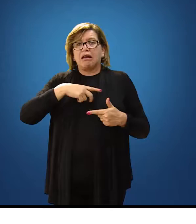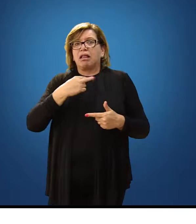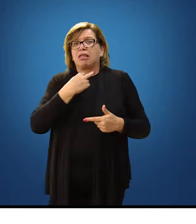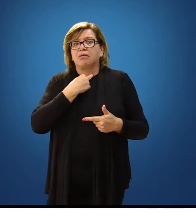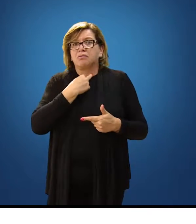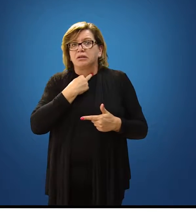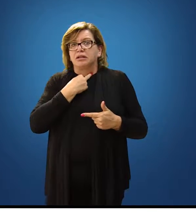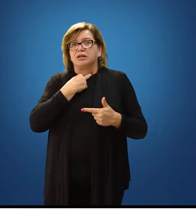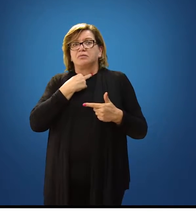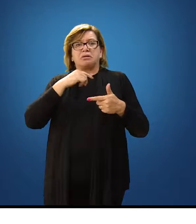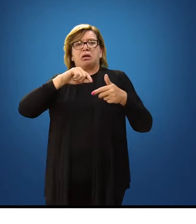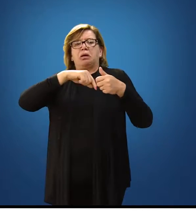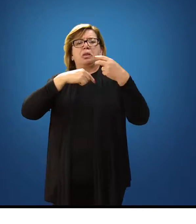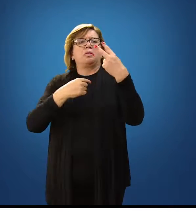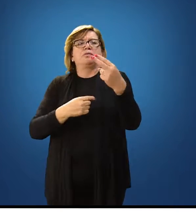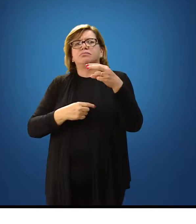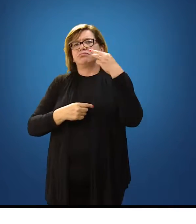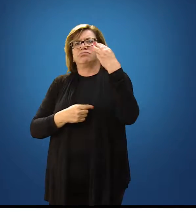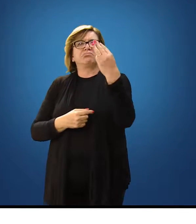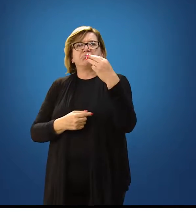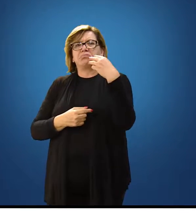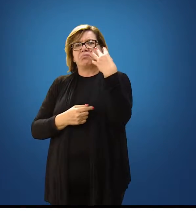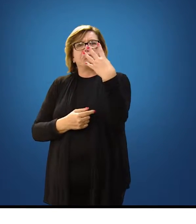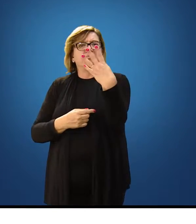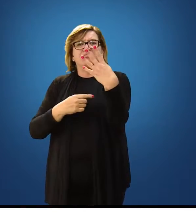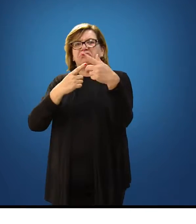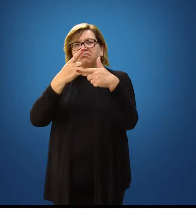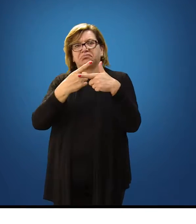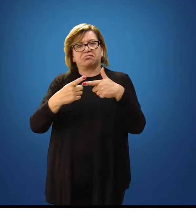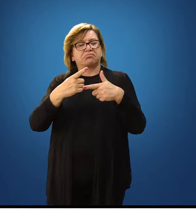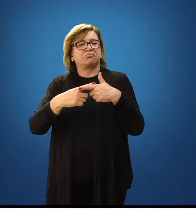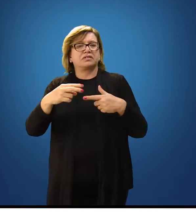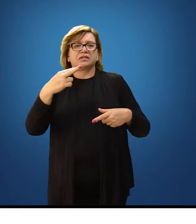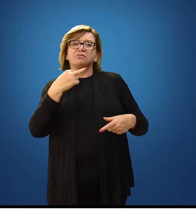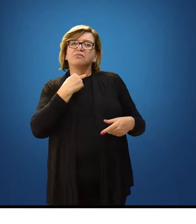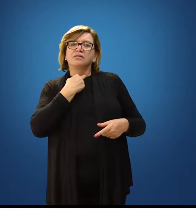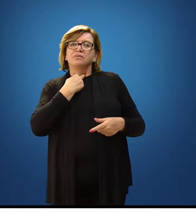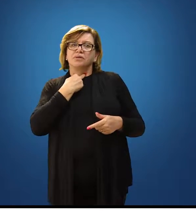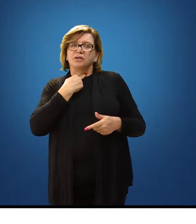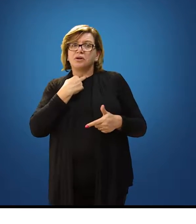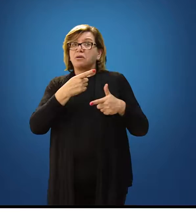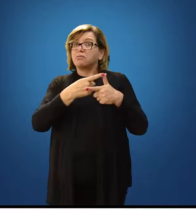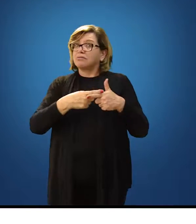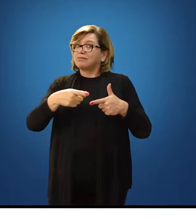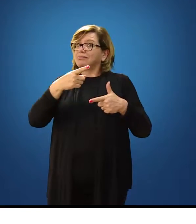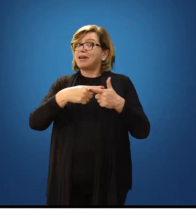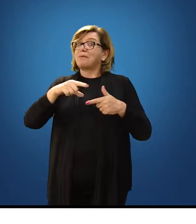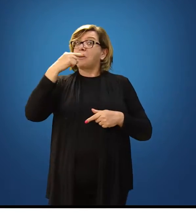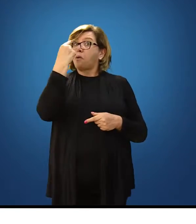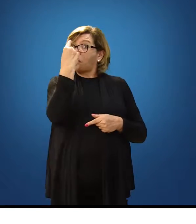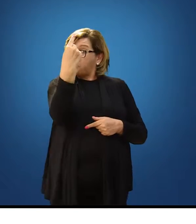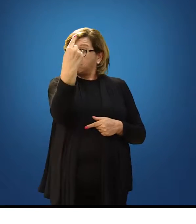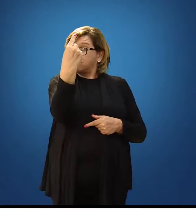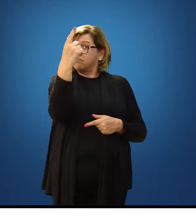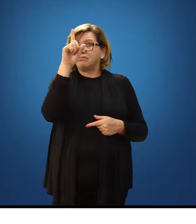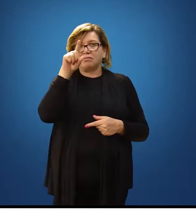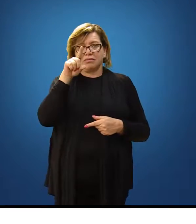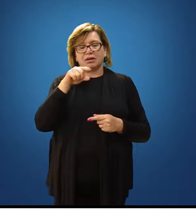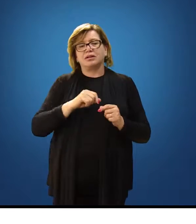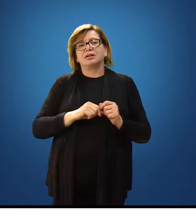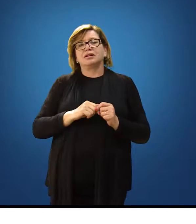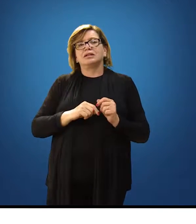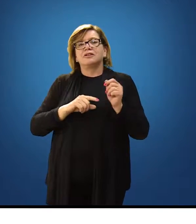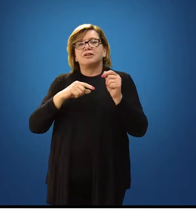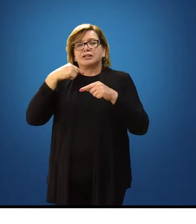podemos estabelecer 2, 3, 4 problemas de pesquisa. O problema de pesquisa é um só.